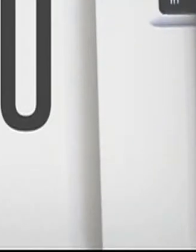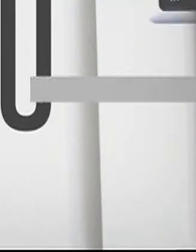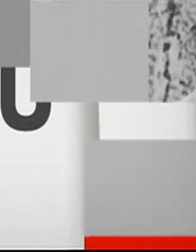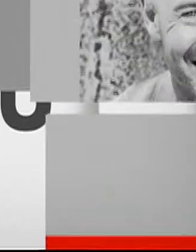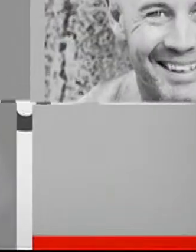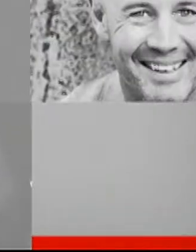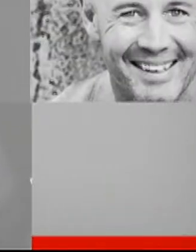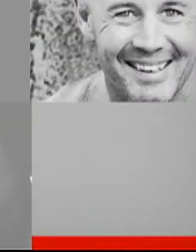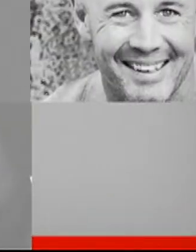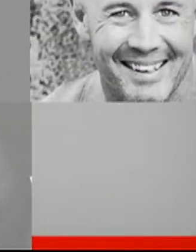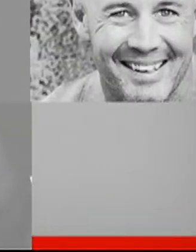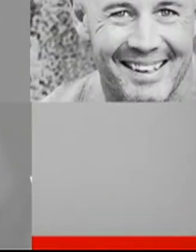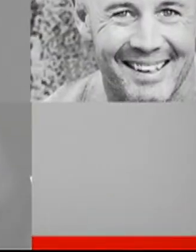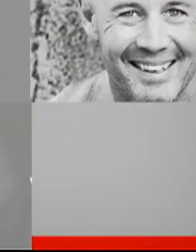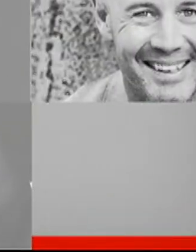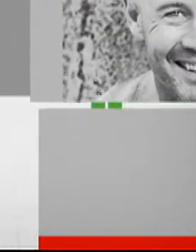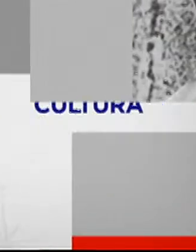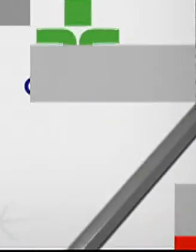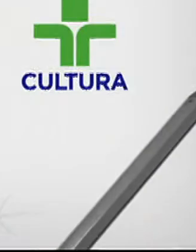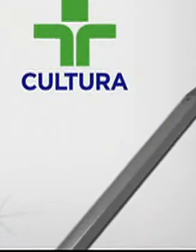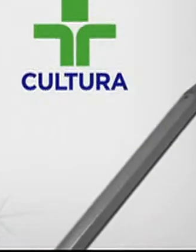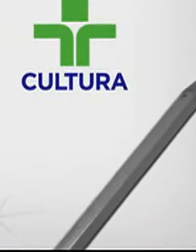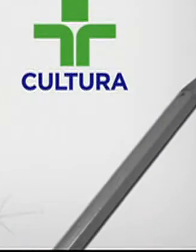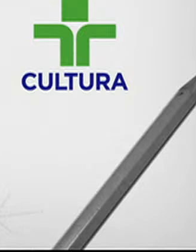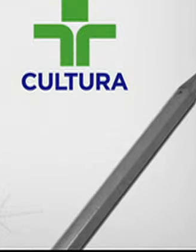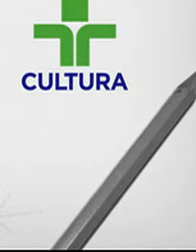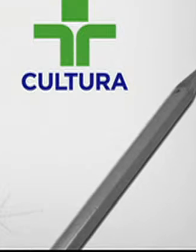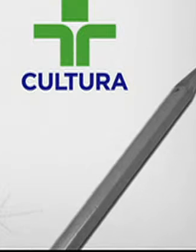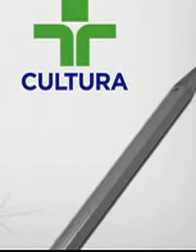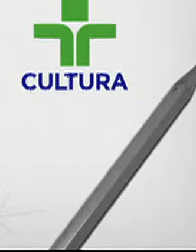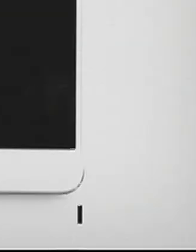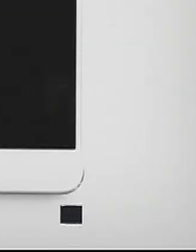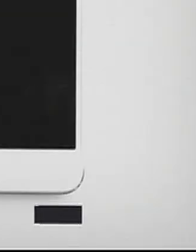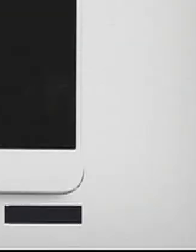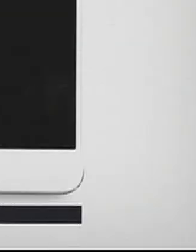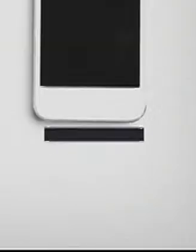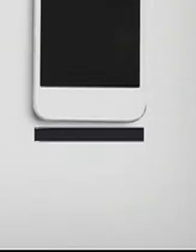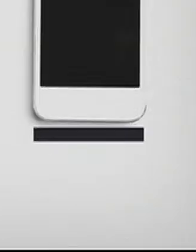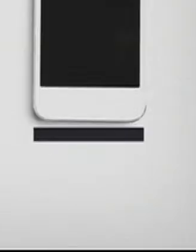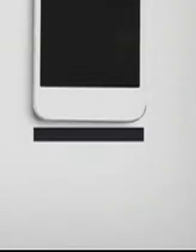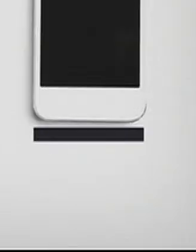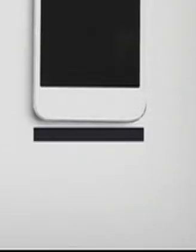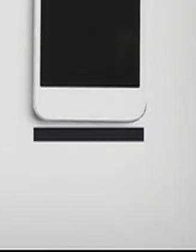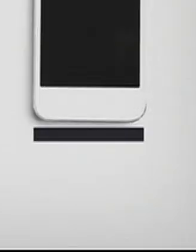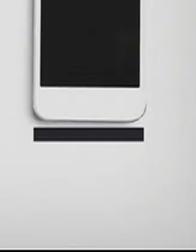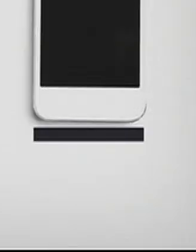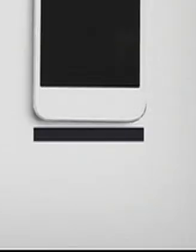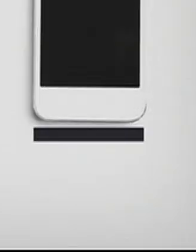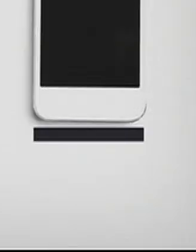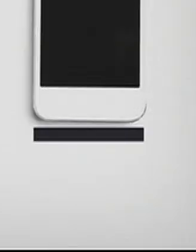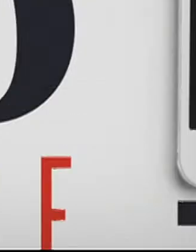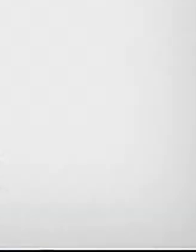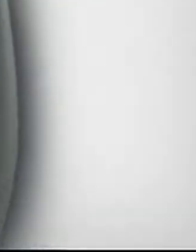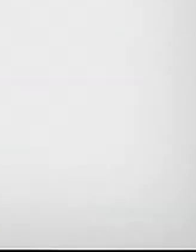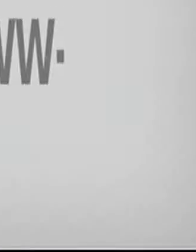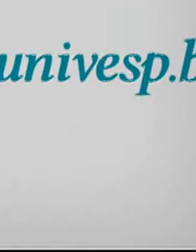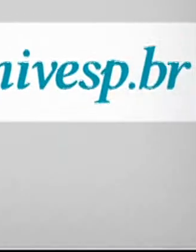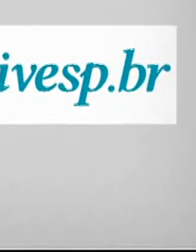pelo estado. Univesp TV, um canal de educação à distância, nunca levou você tão